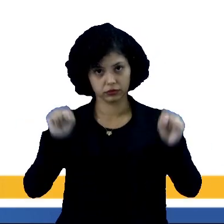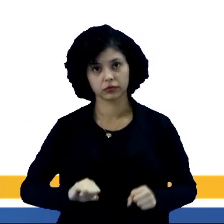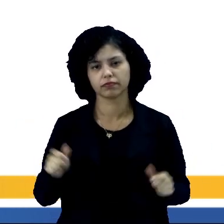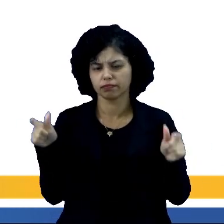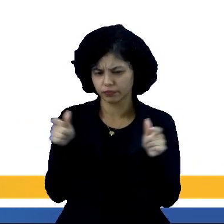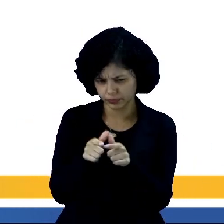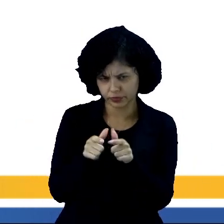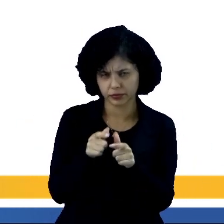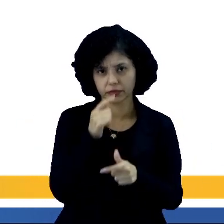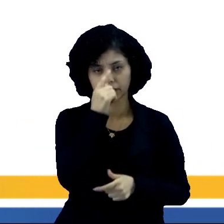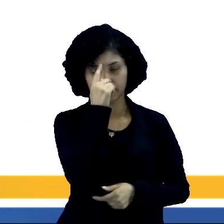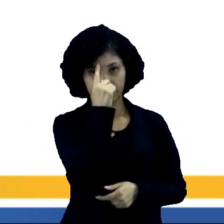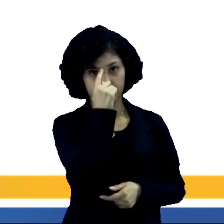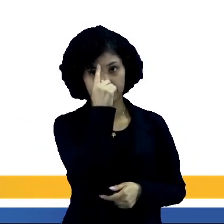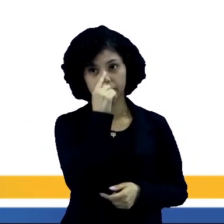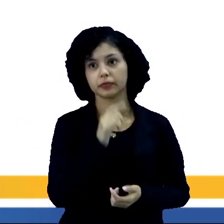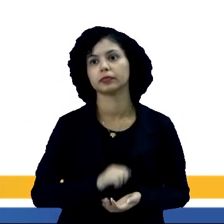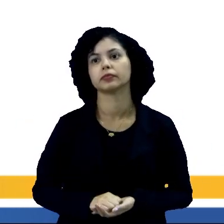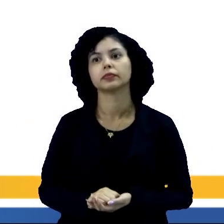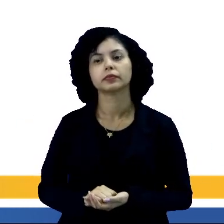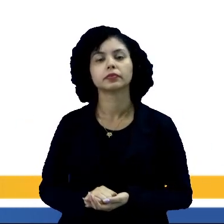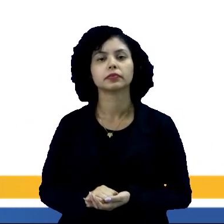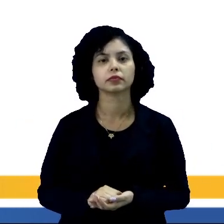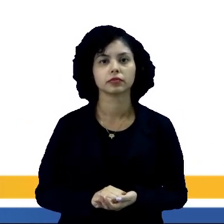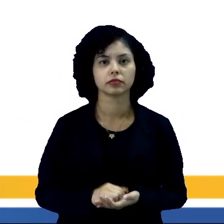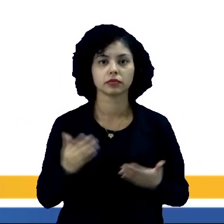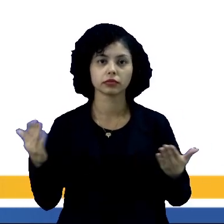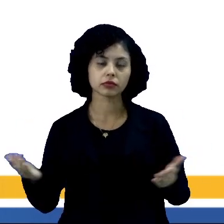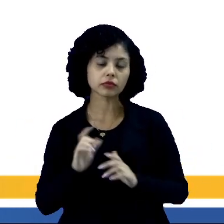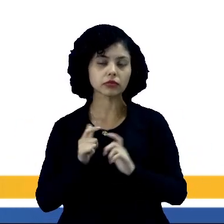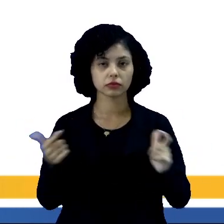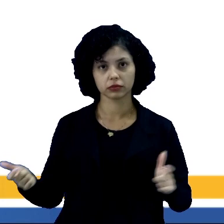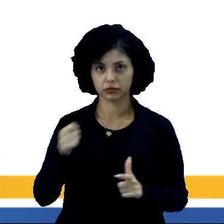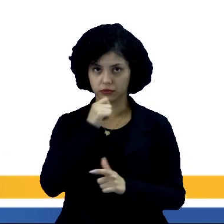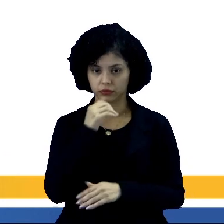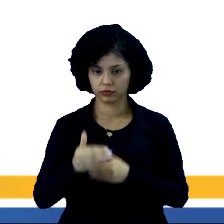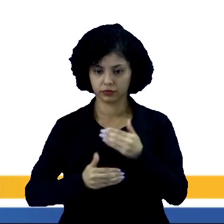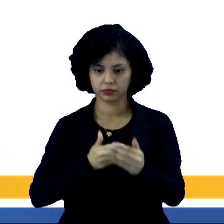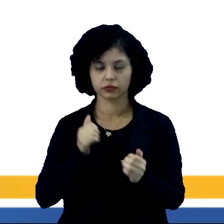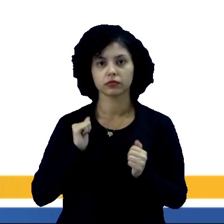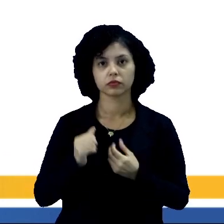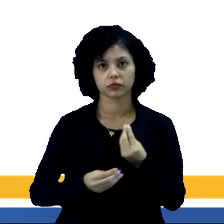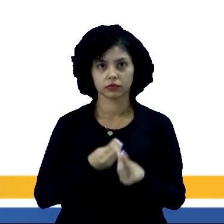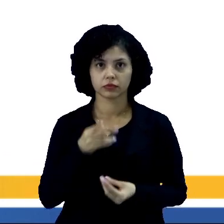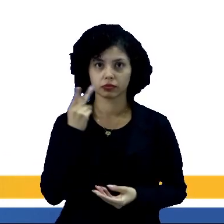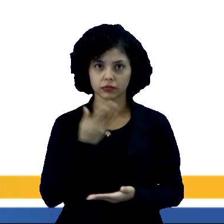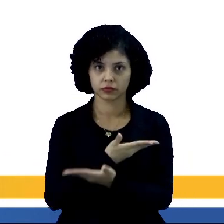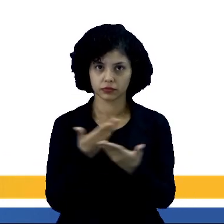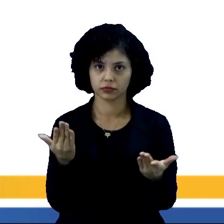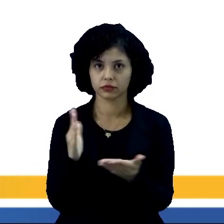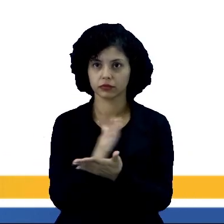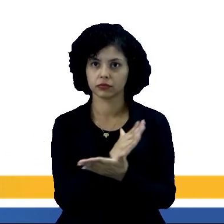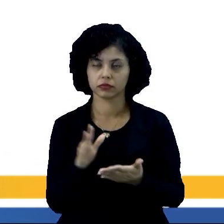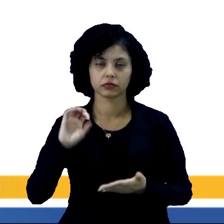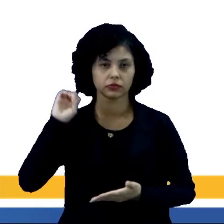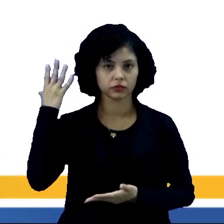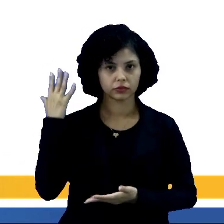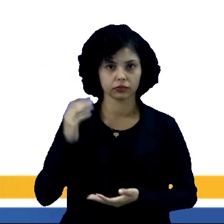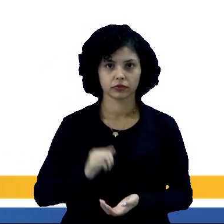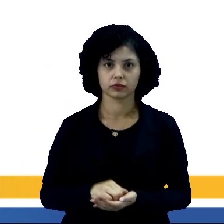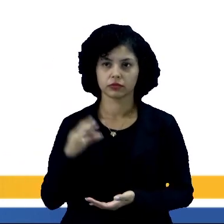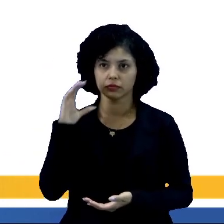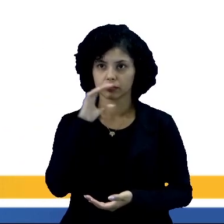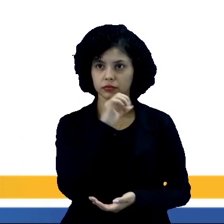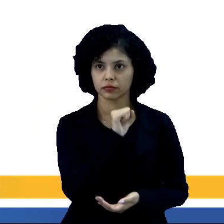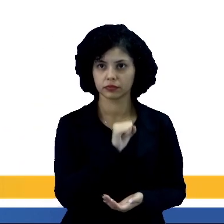Solar, também se torna pequeno. E é em virtude desse tamanho que o processo, como eu disse para vocês também, não é algo que vai acontecer de